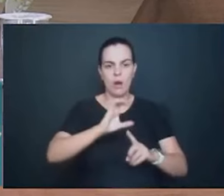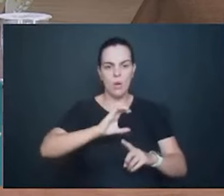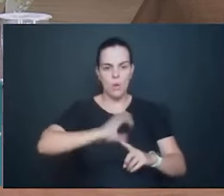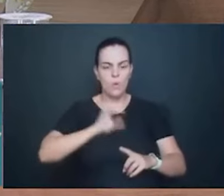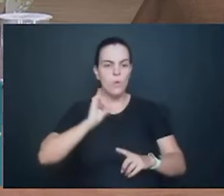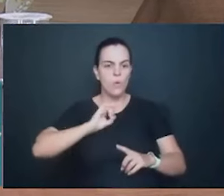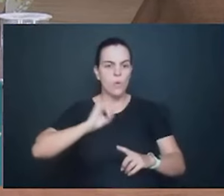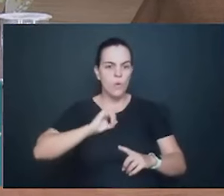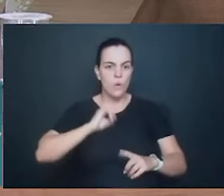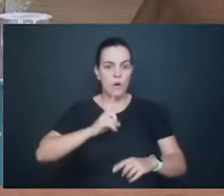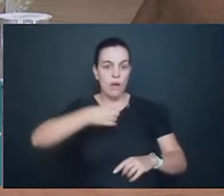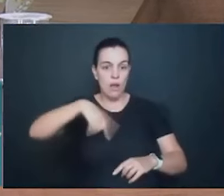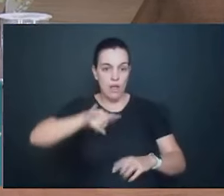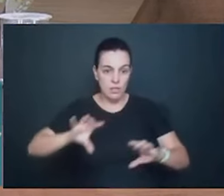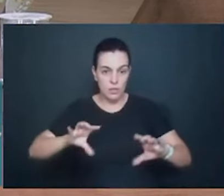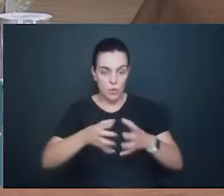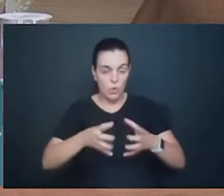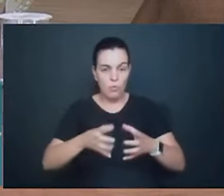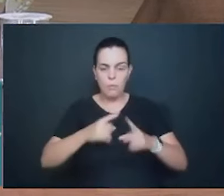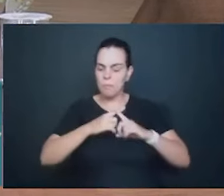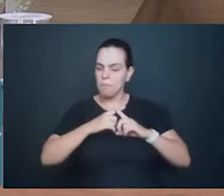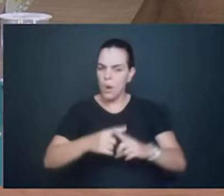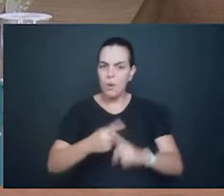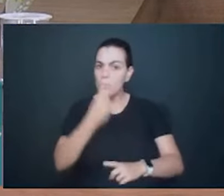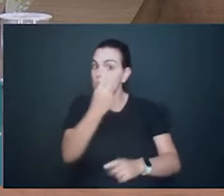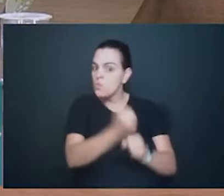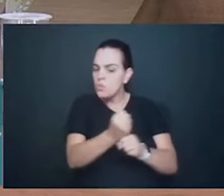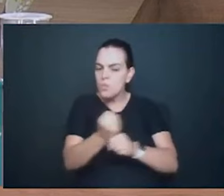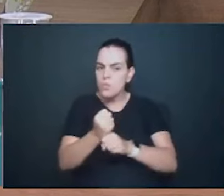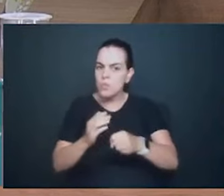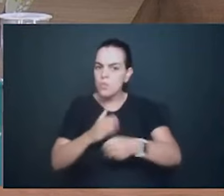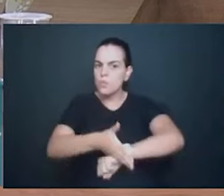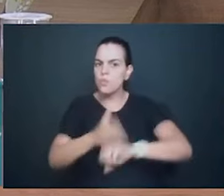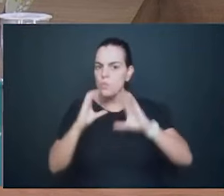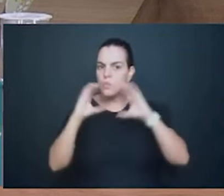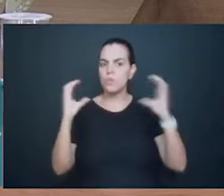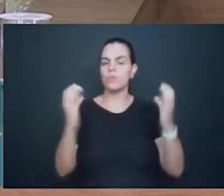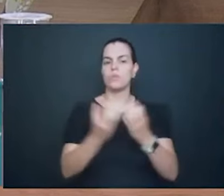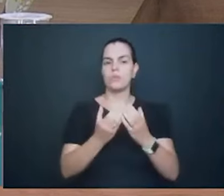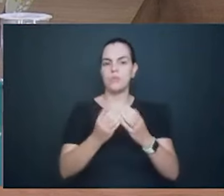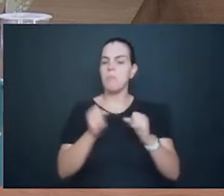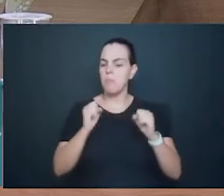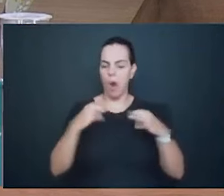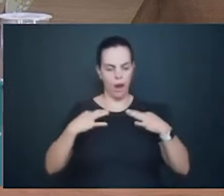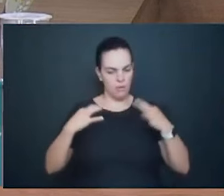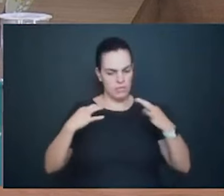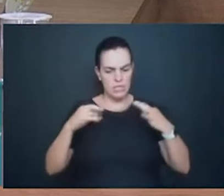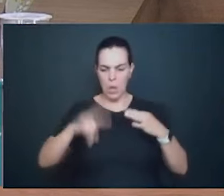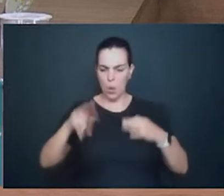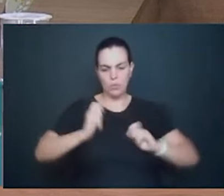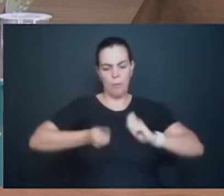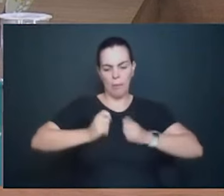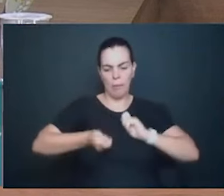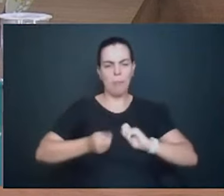ano, mesmo não trajando camiseta, mesmo não usando bandeira, mesmo estando sem faixa e sem bateria. E mesmo pessoas inativas na torcida, são